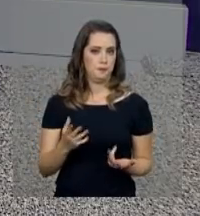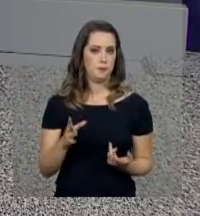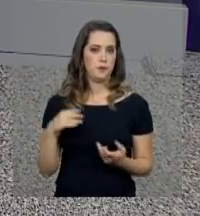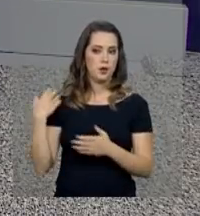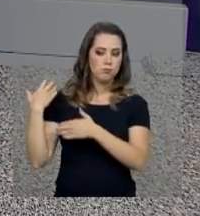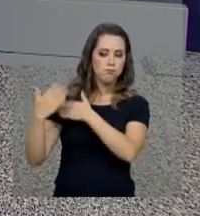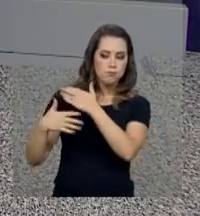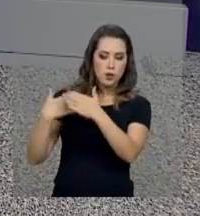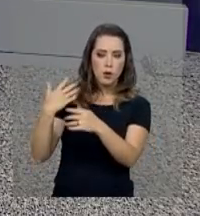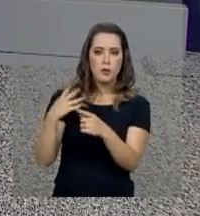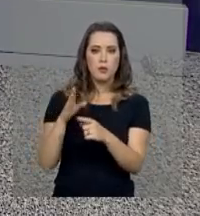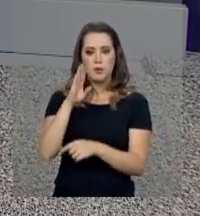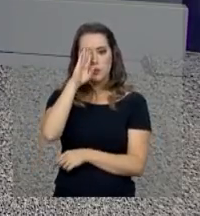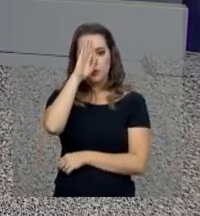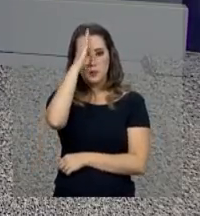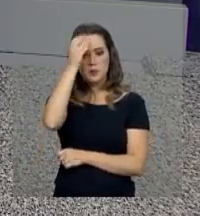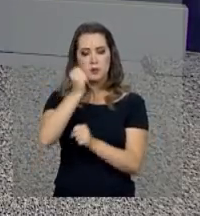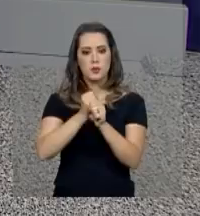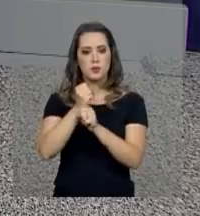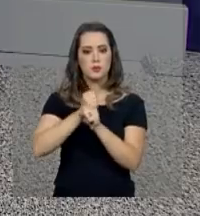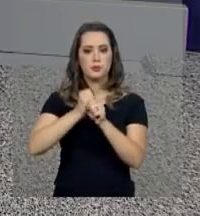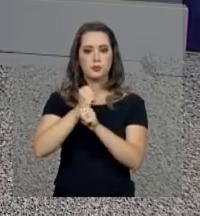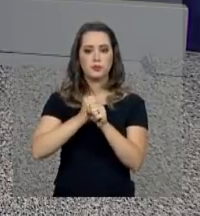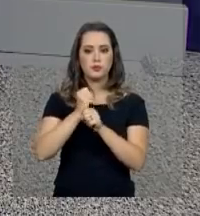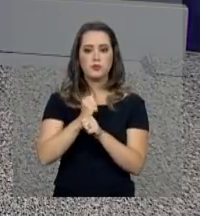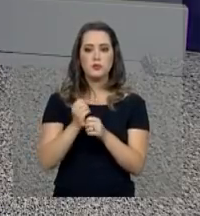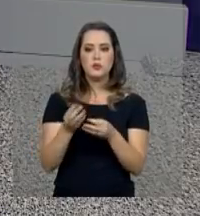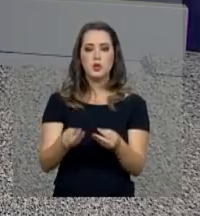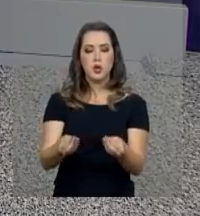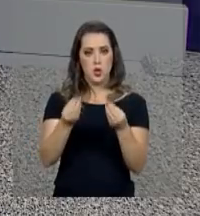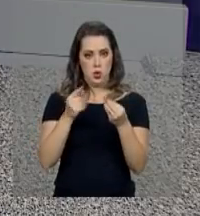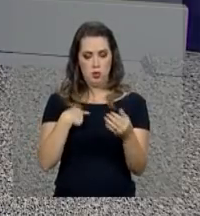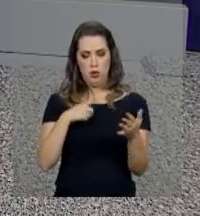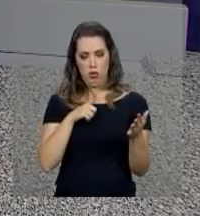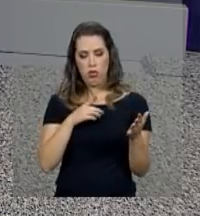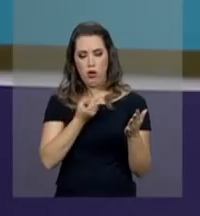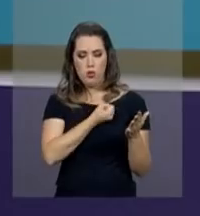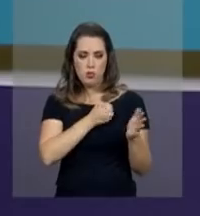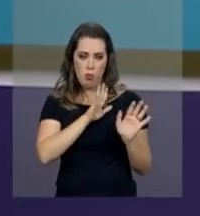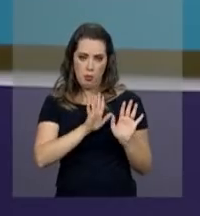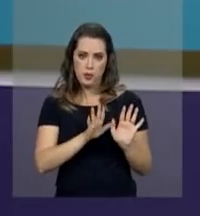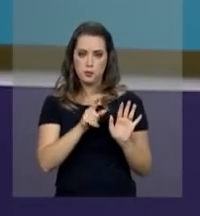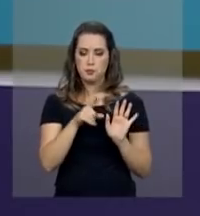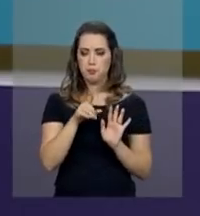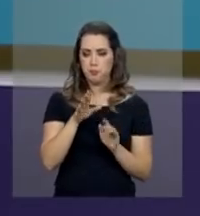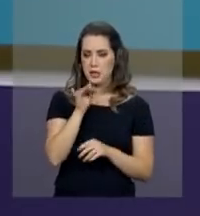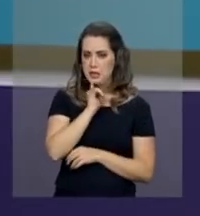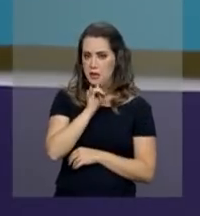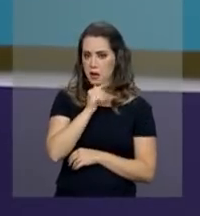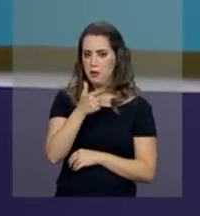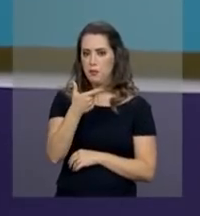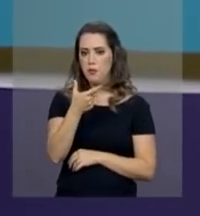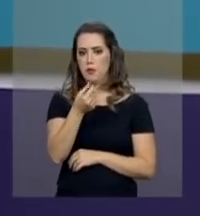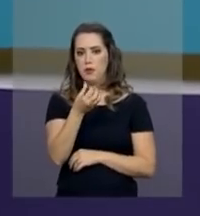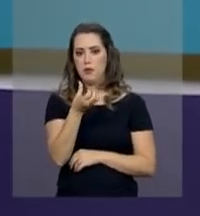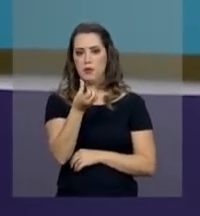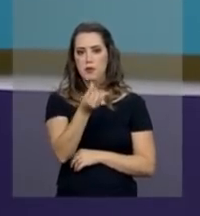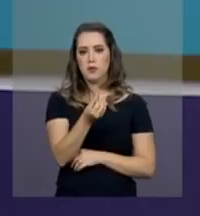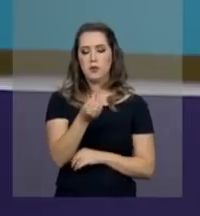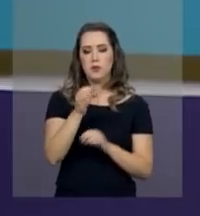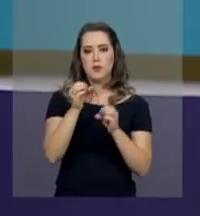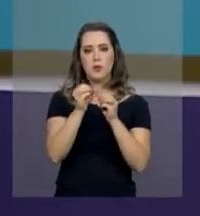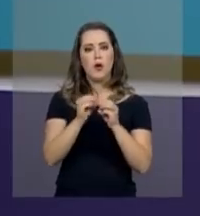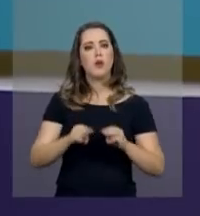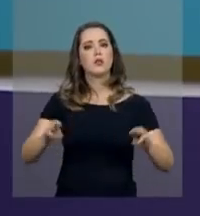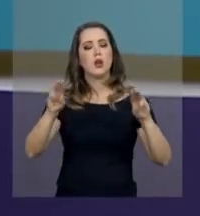últimas décadas, principalmente nos últimos anos. Eu trouxe alguns dados aqui. Por exemplo, em 2016, a ONU divulgou o